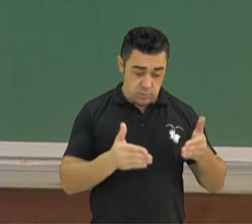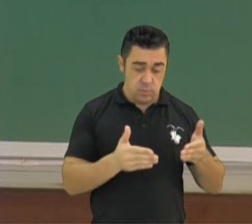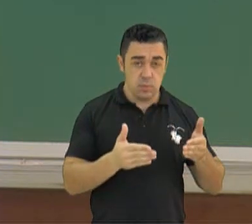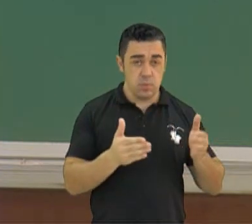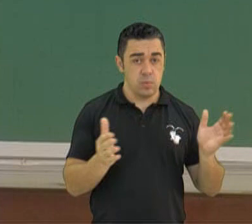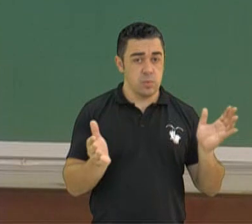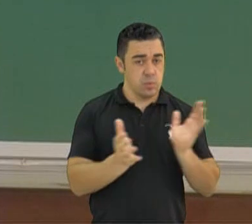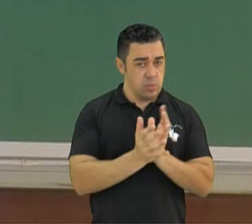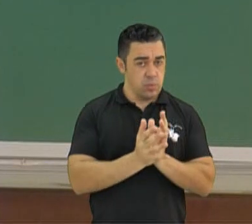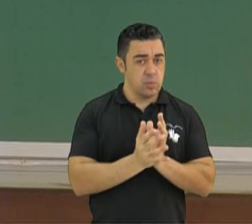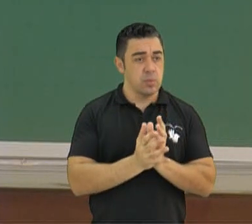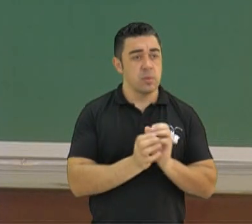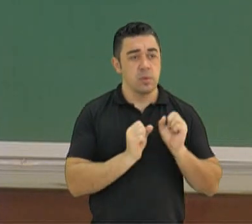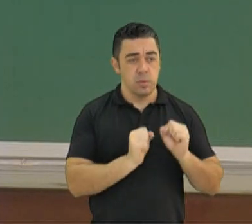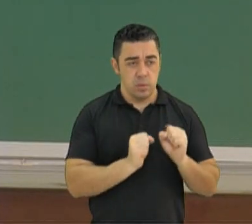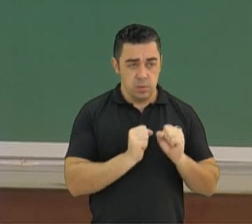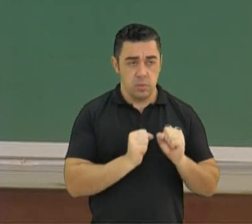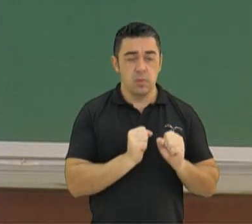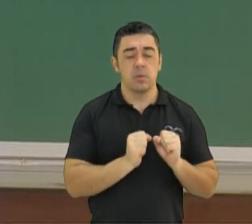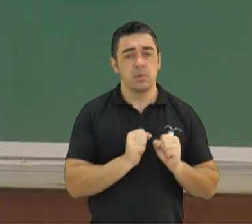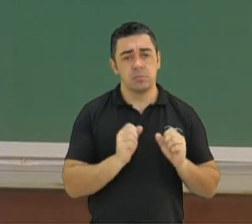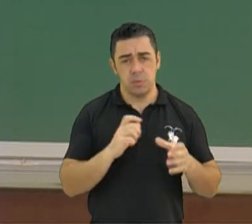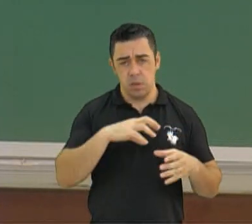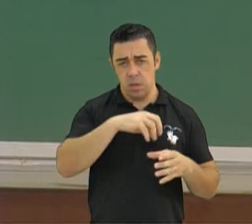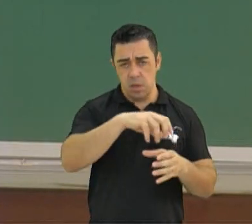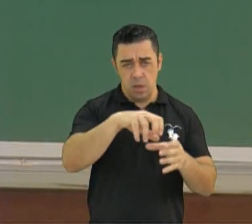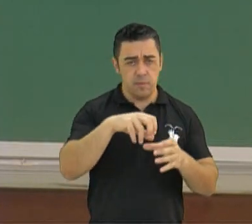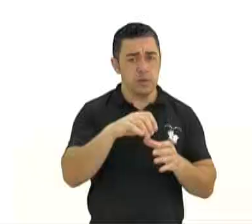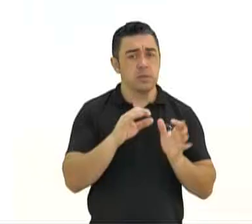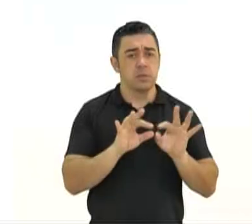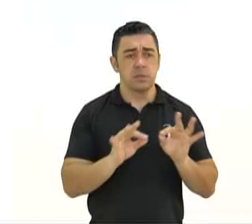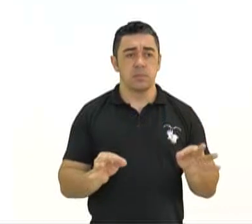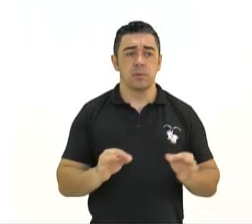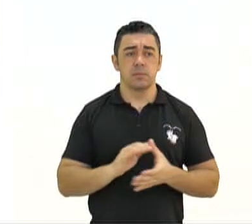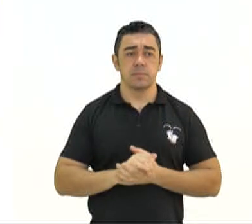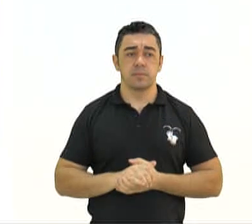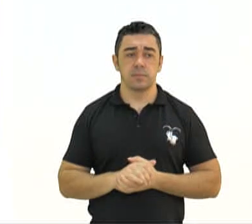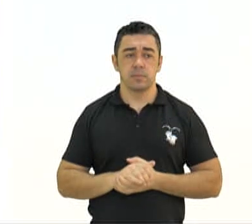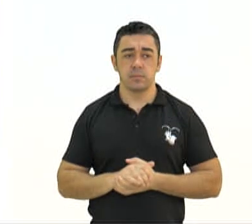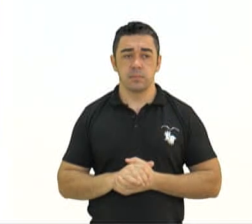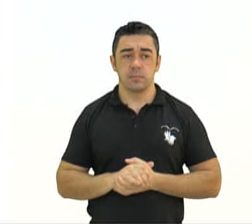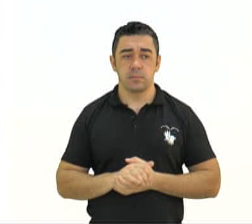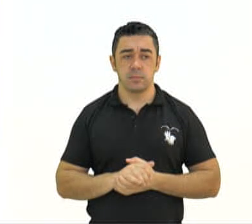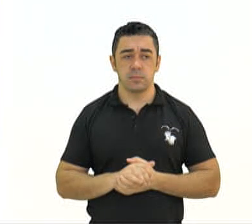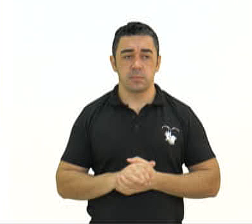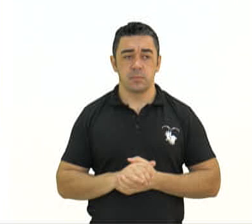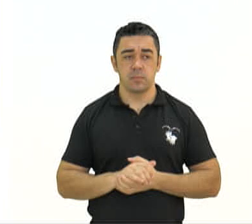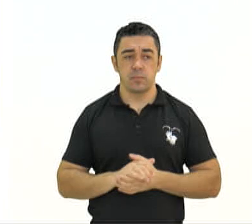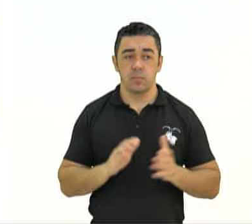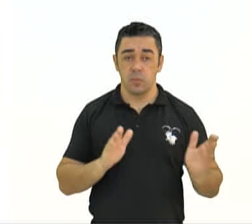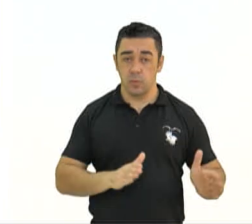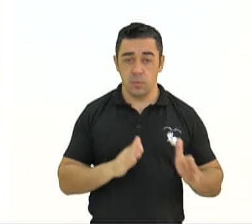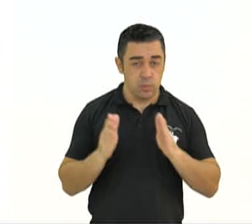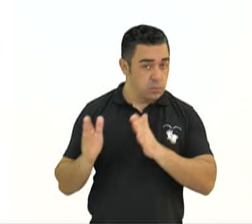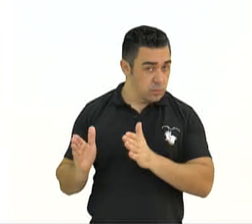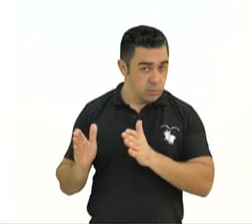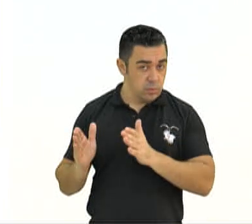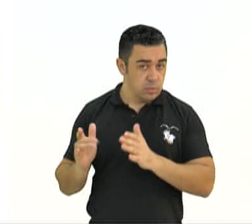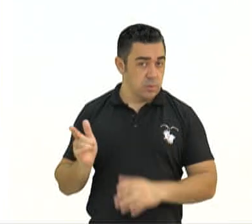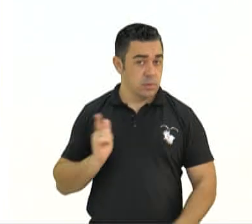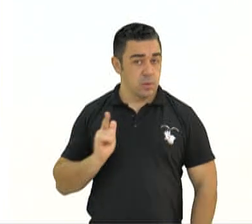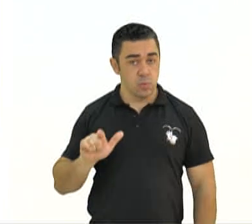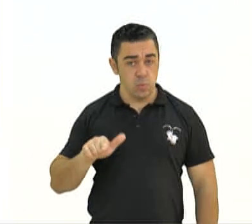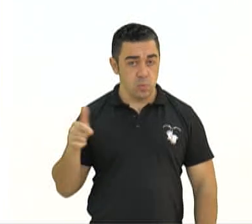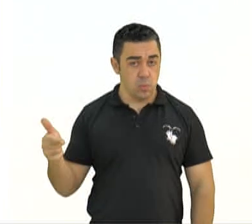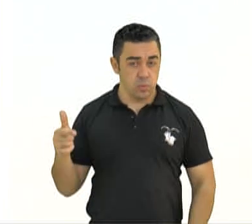vou poder colocar garrafas de água simples, de plástico. Agora, se eu tenho um